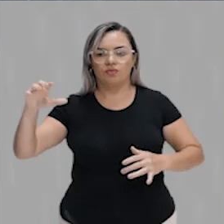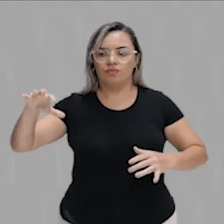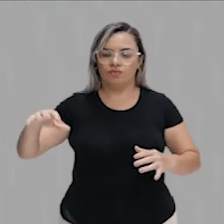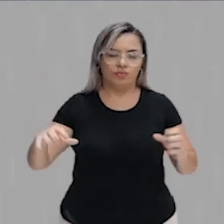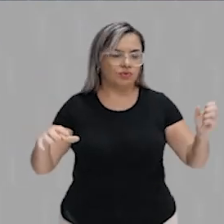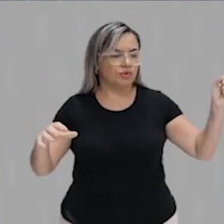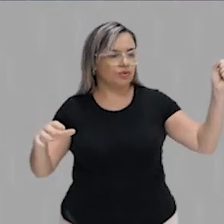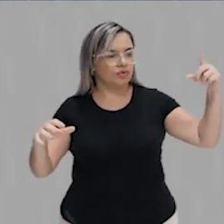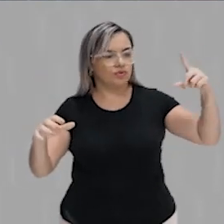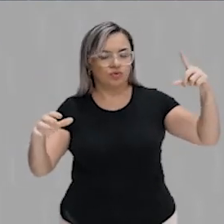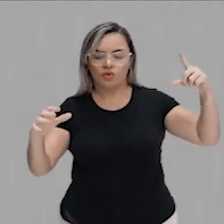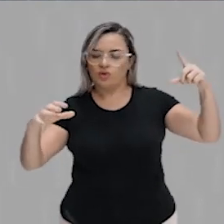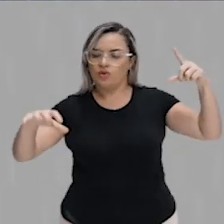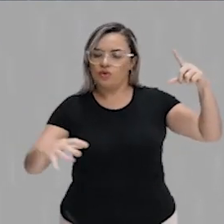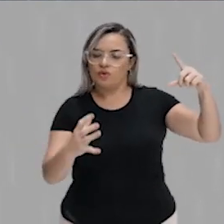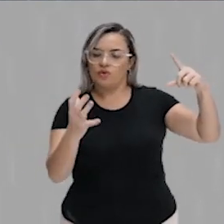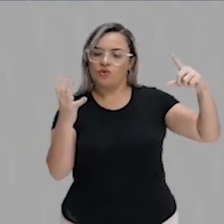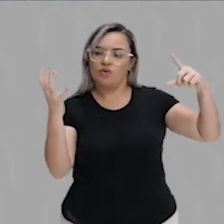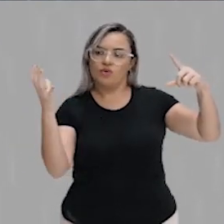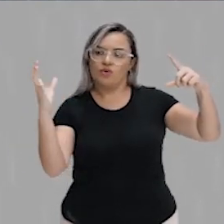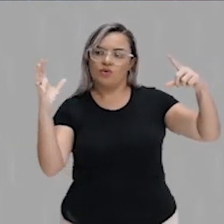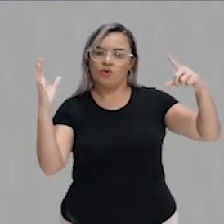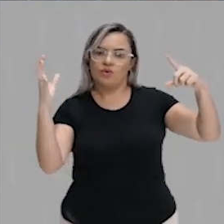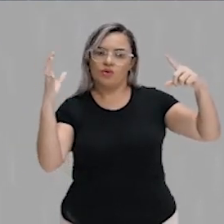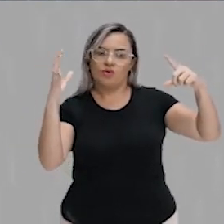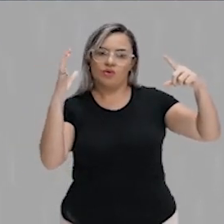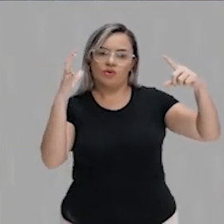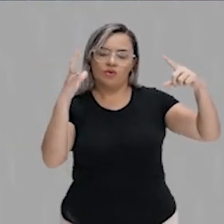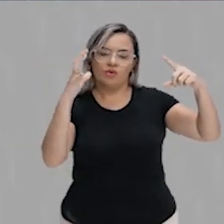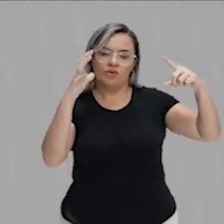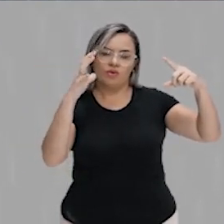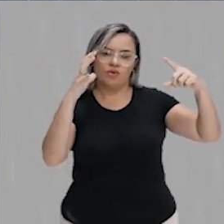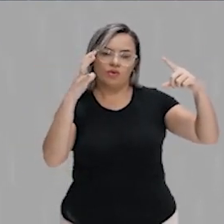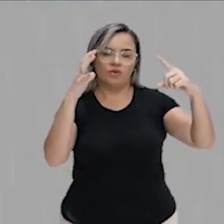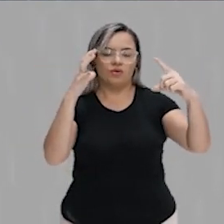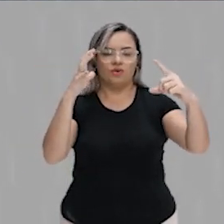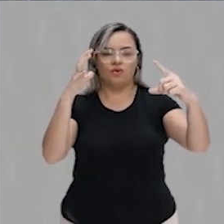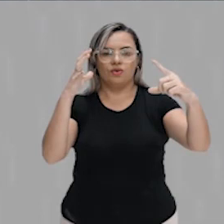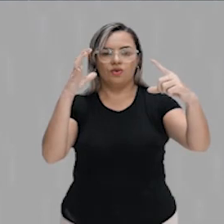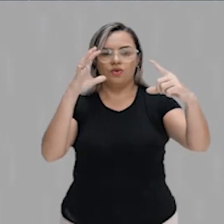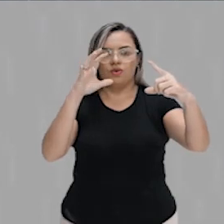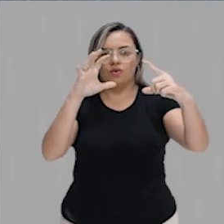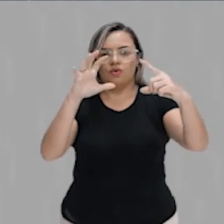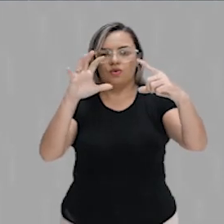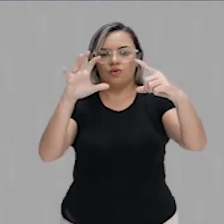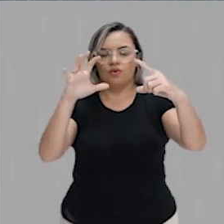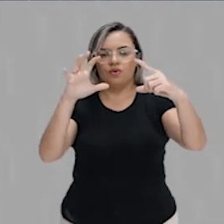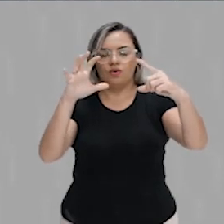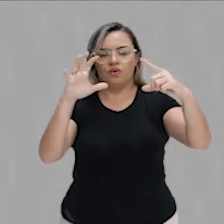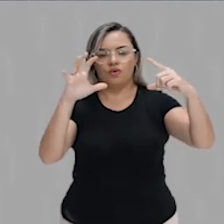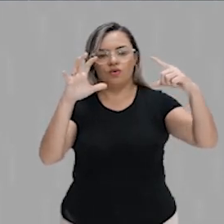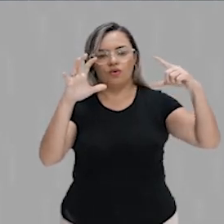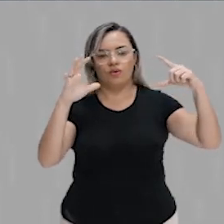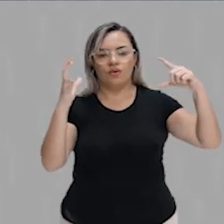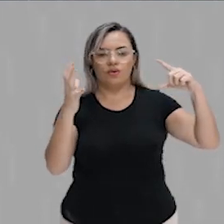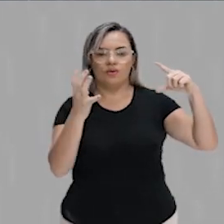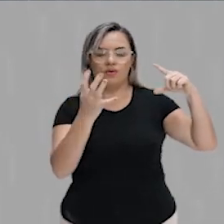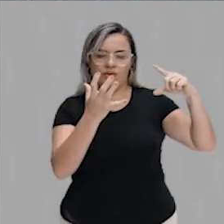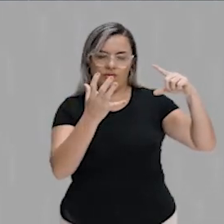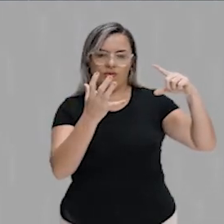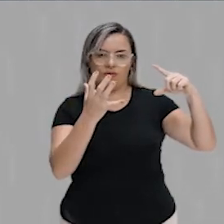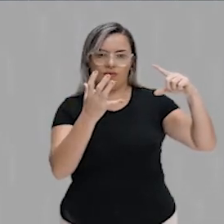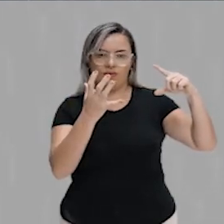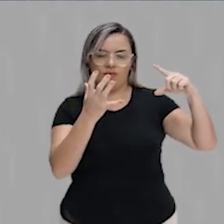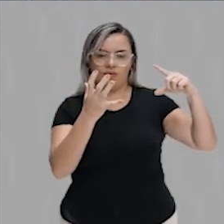sol. Ou seja, ele tem o fototropismo. Ou seja, a atração à